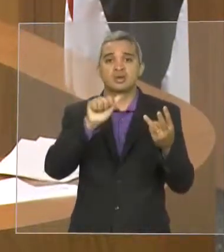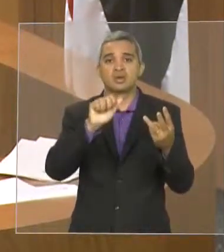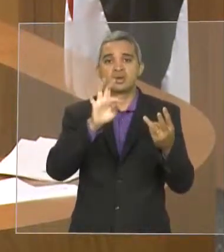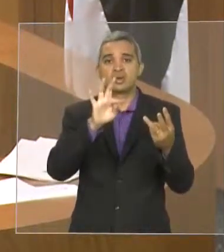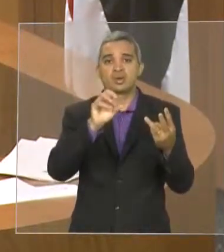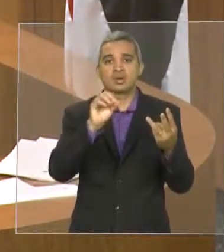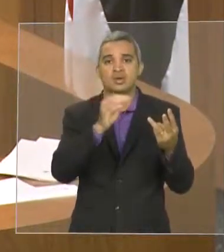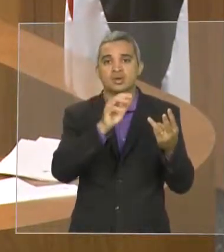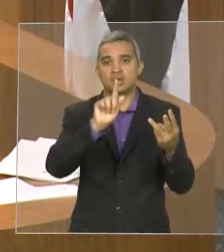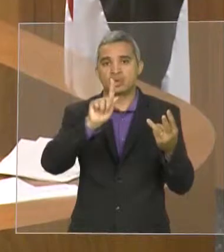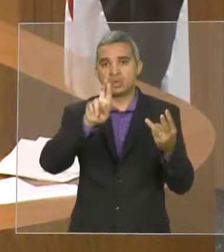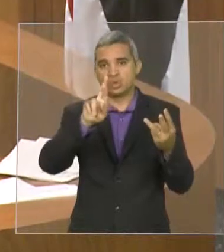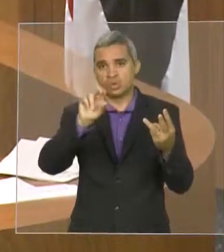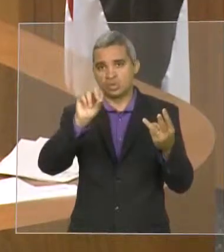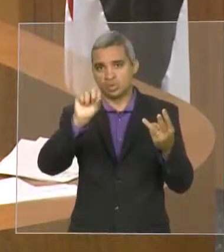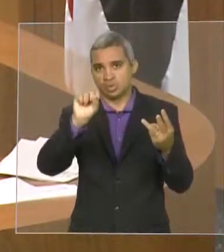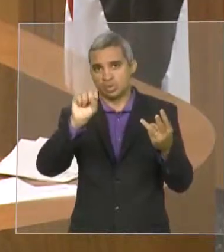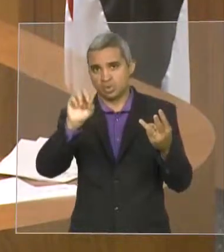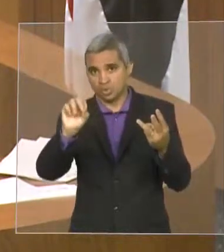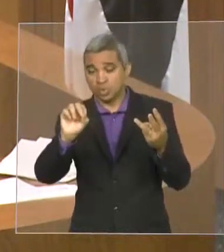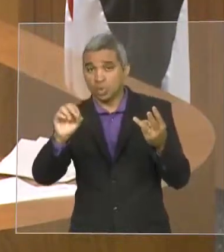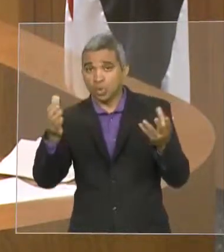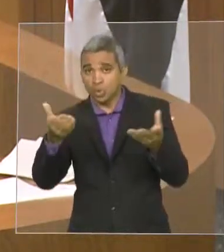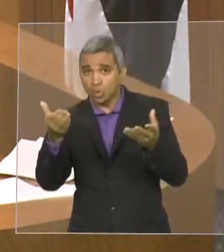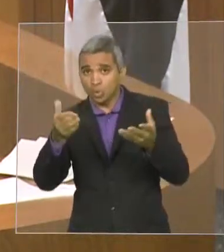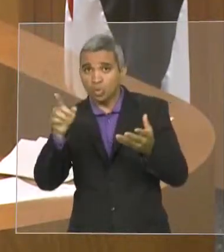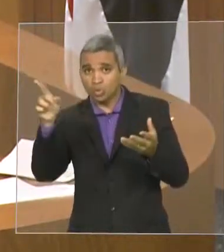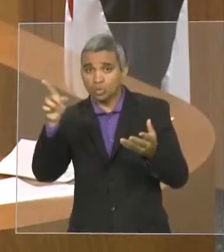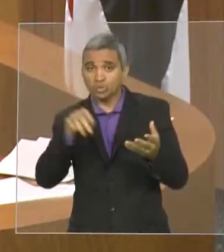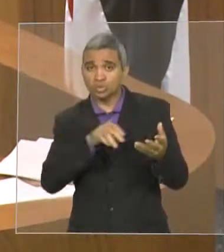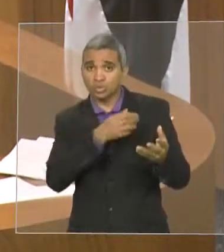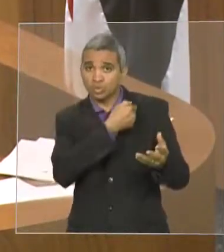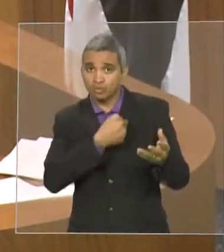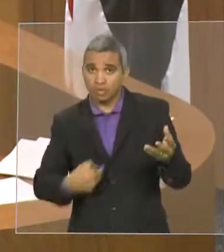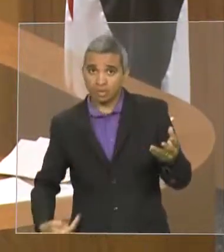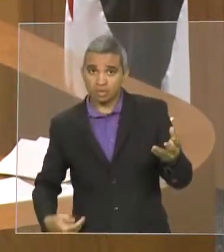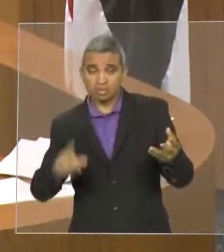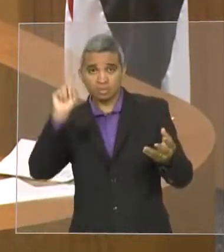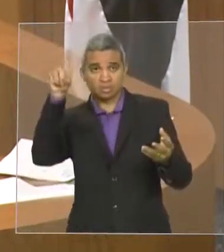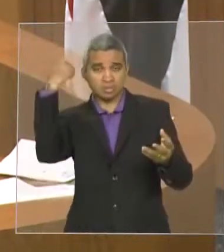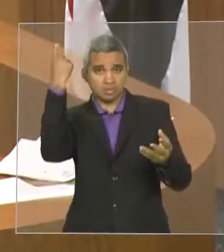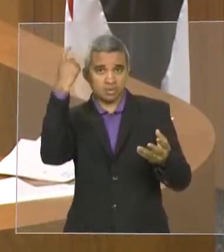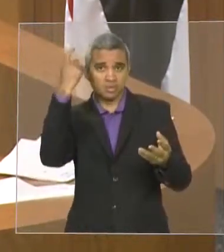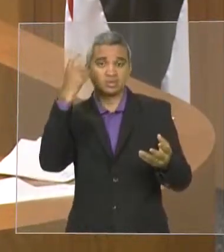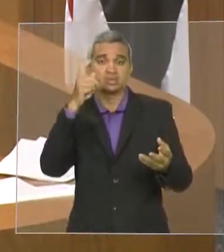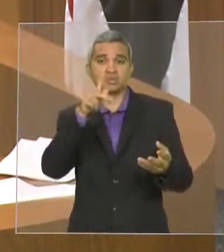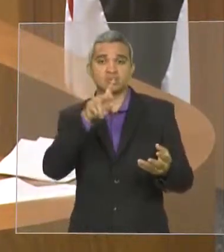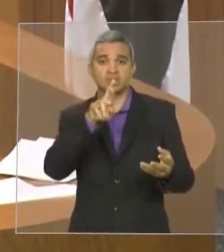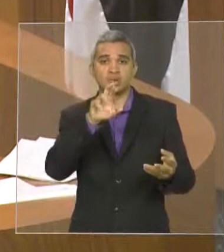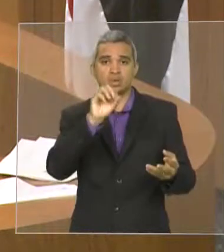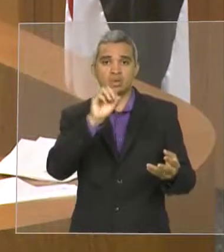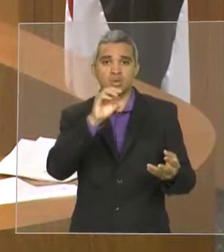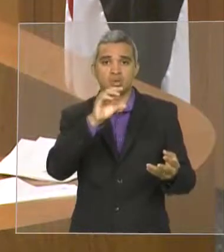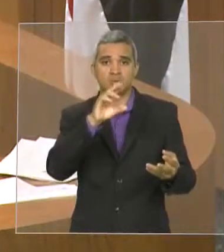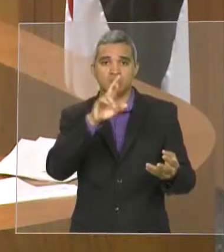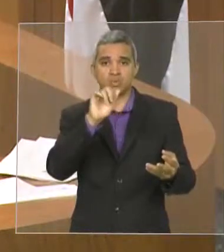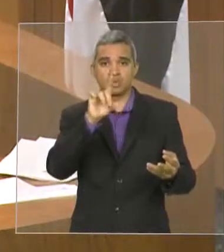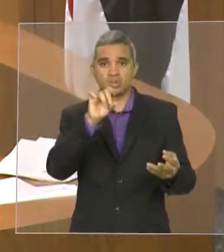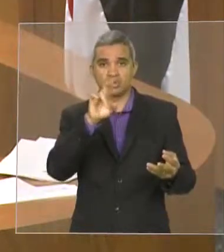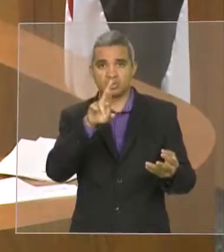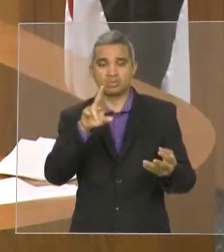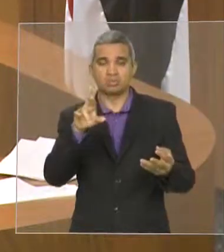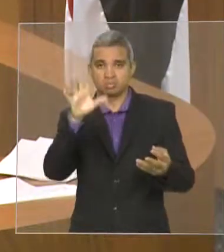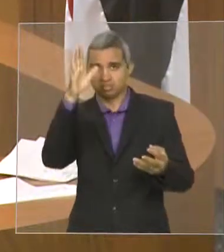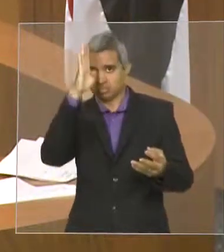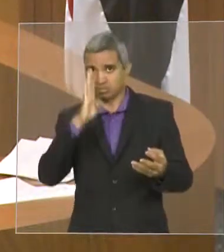por um ex-procurador da República, o senhor Pedro Taques, e que, portanto, tem, evidentemente, assim